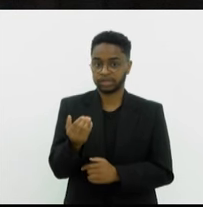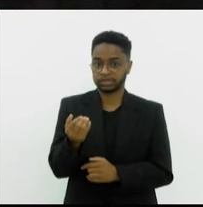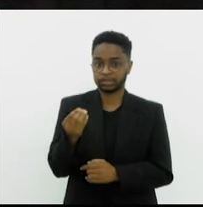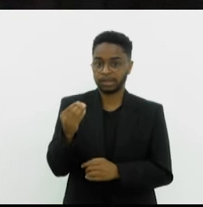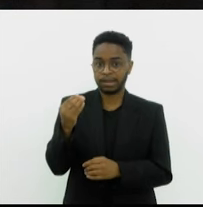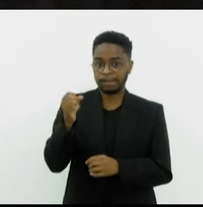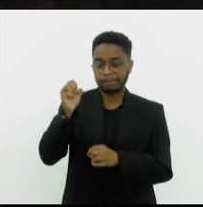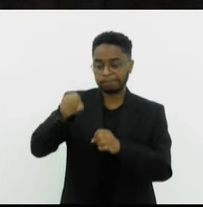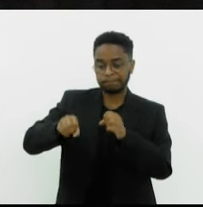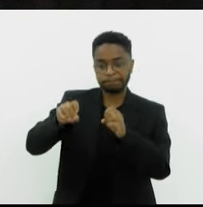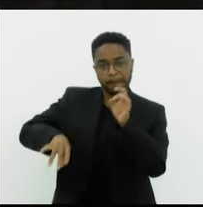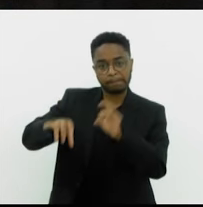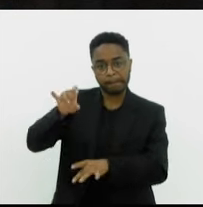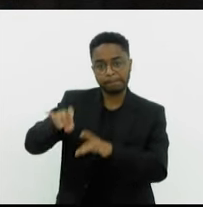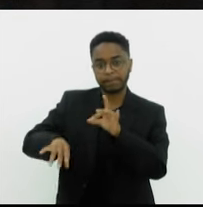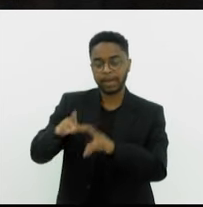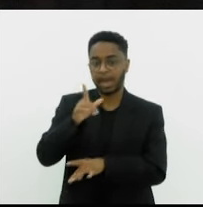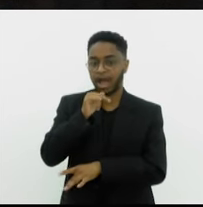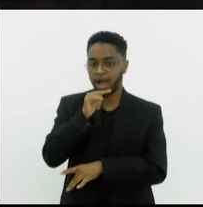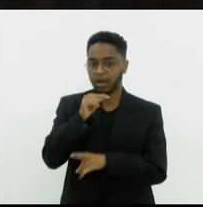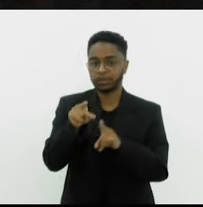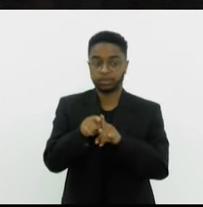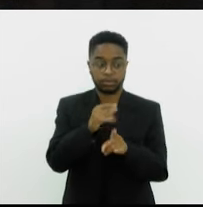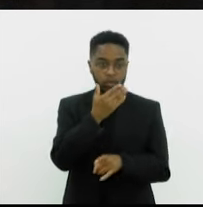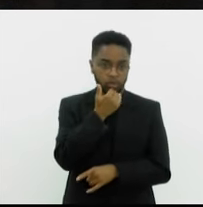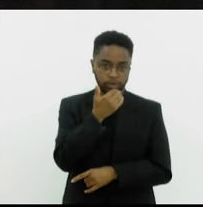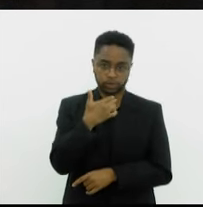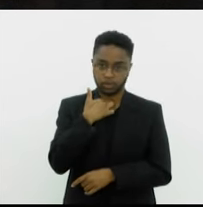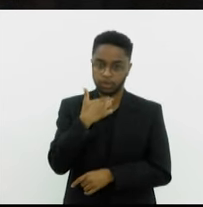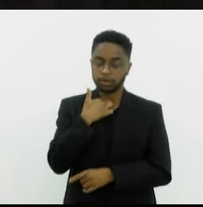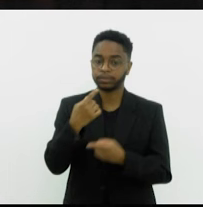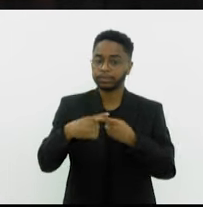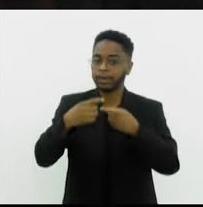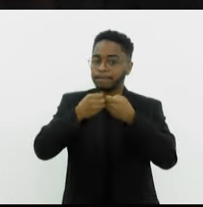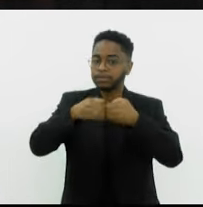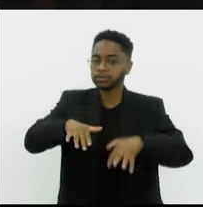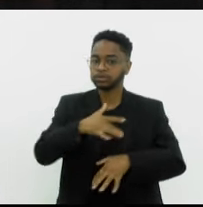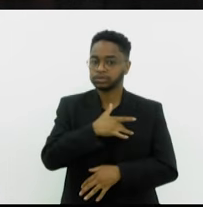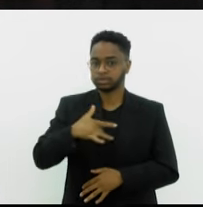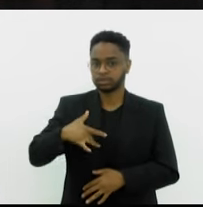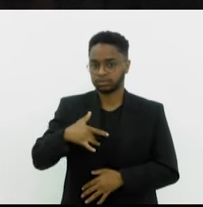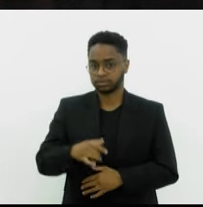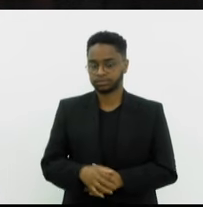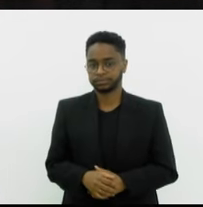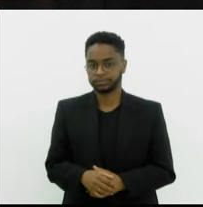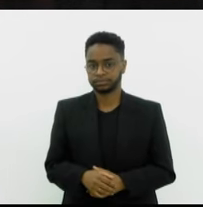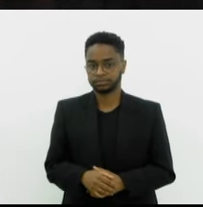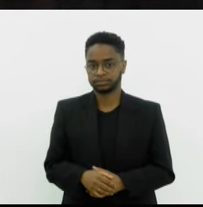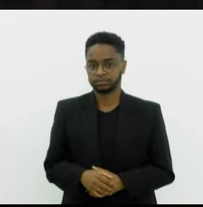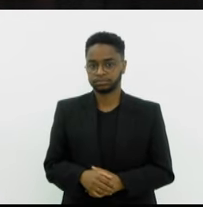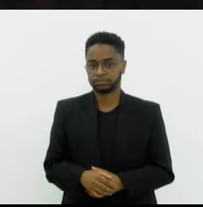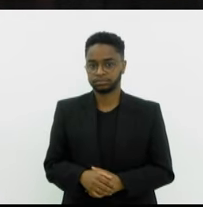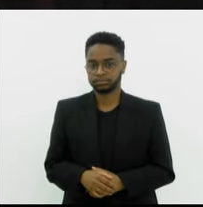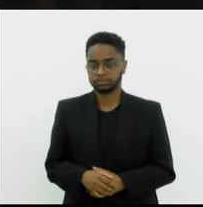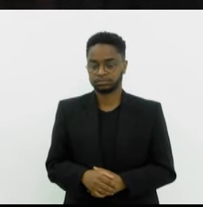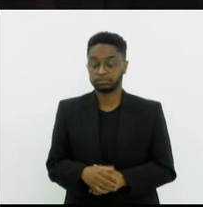água, nem nos alimentos. Ele é nocivo à saúde. E aceitamos